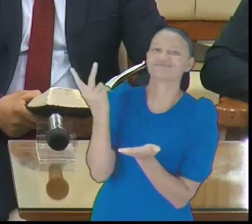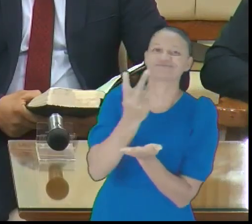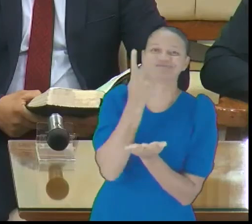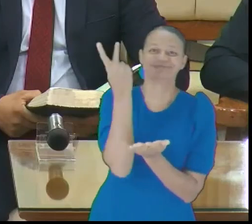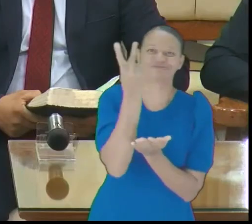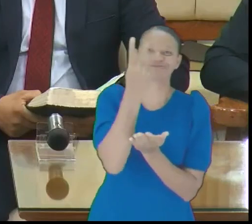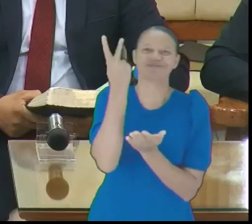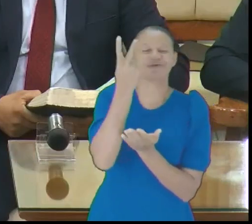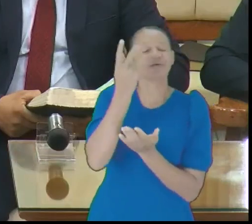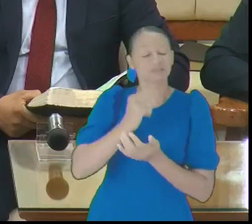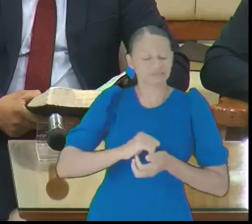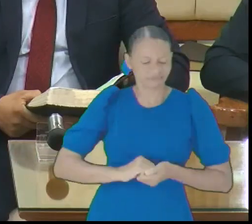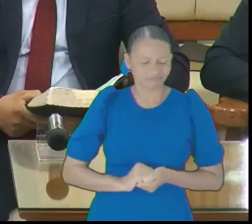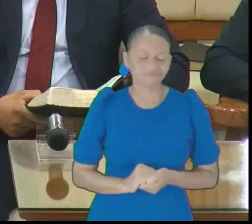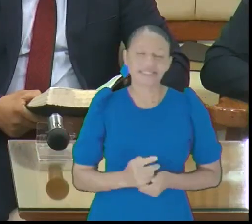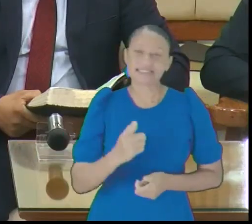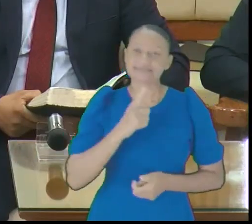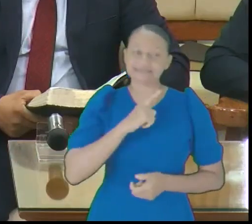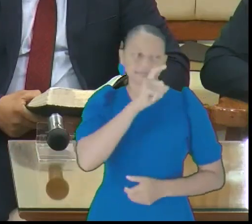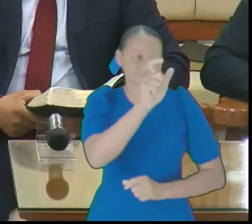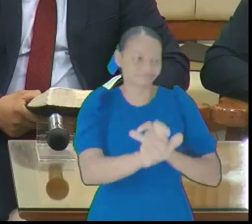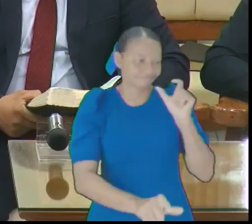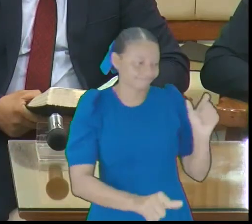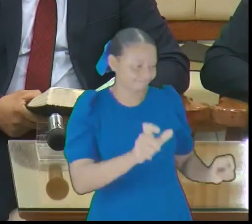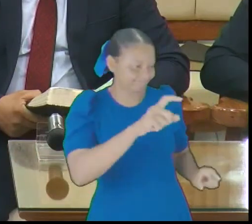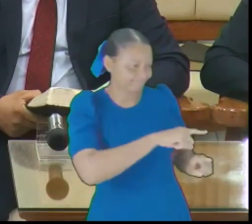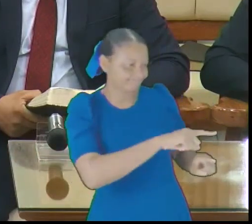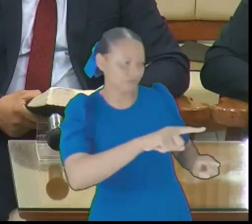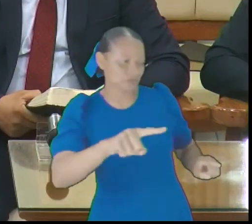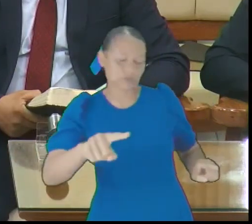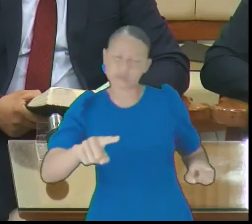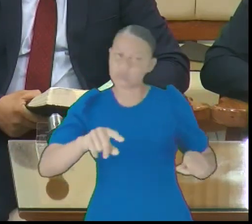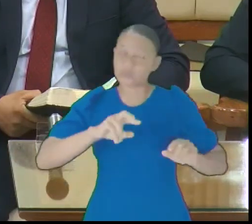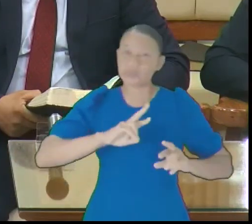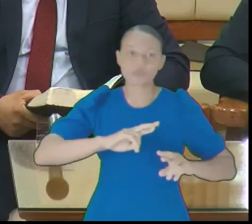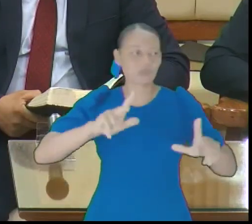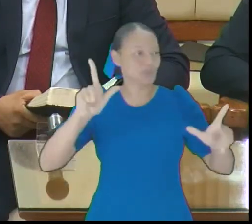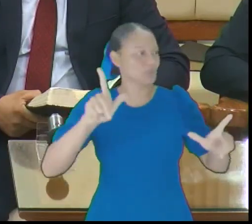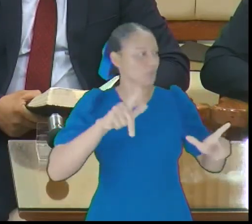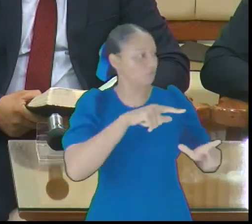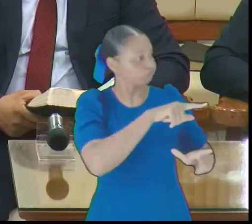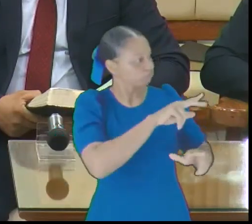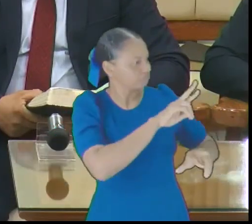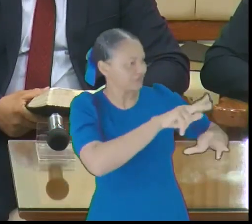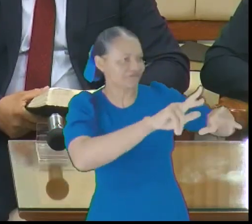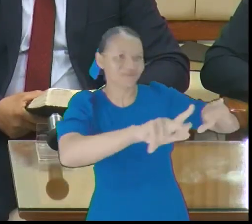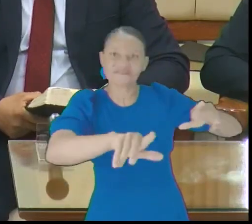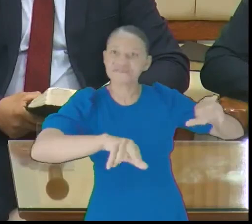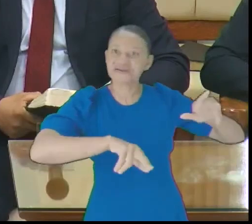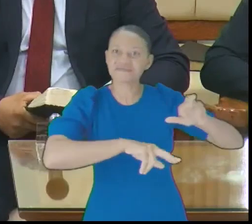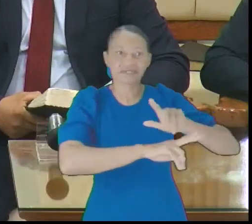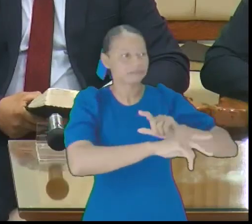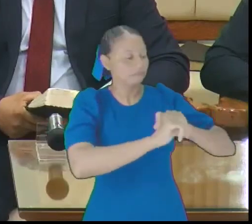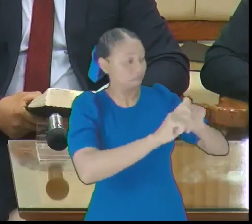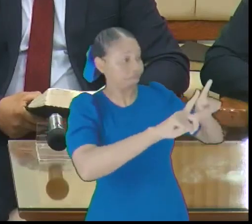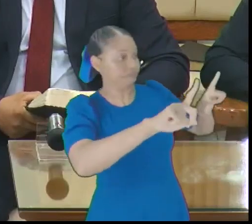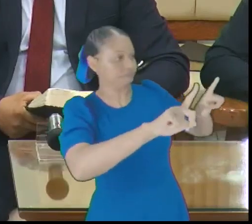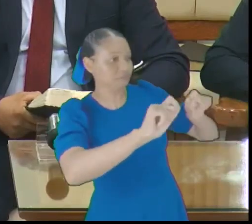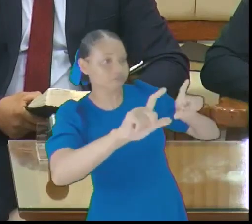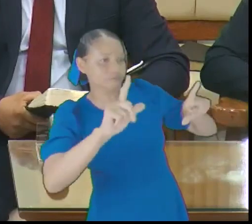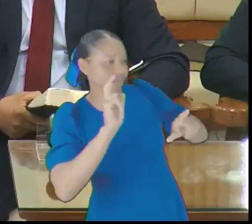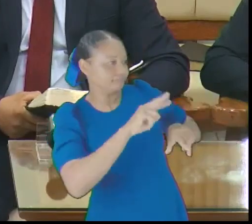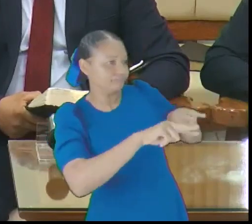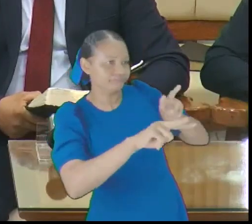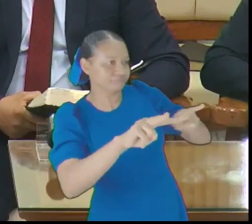existem muitos deles que se destacam, uns mais do que outros. E na lista